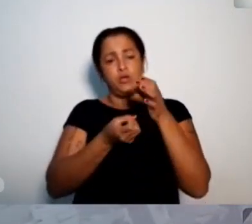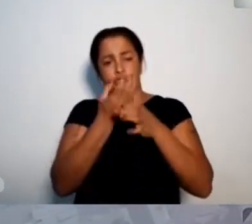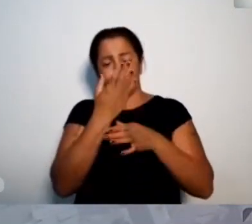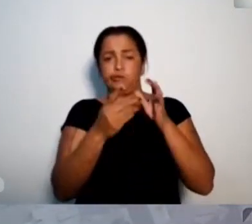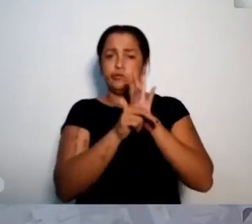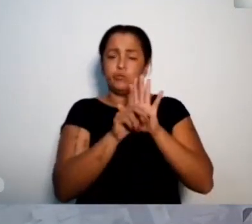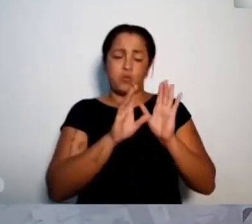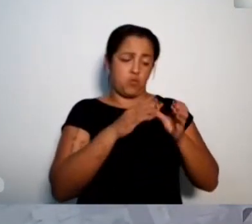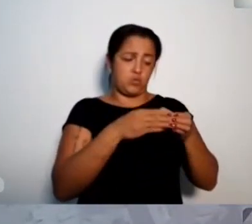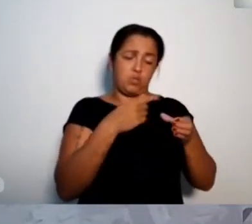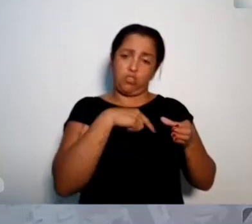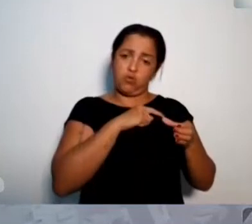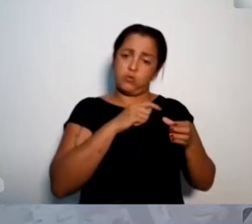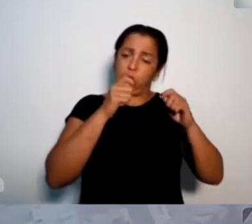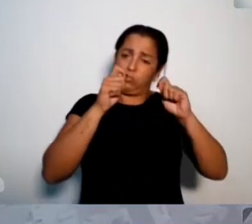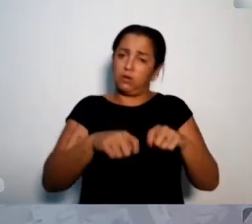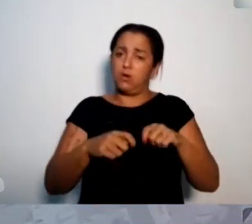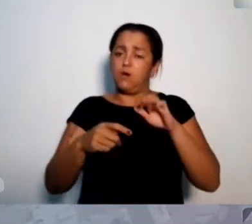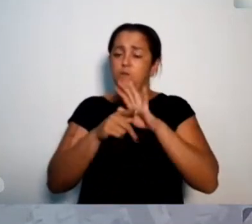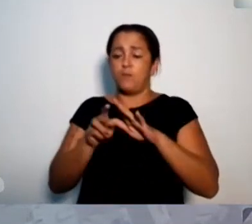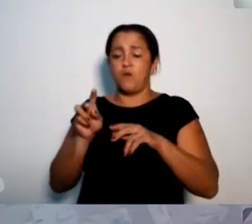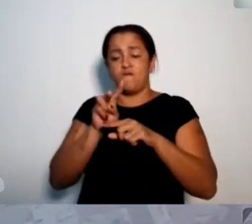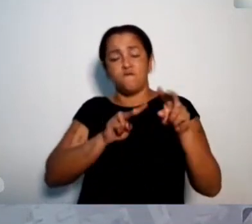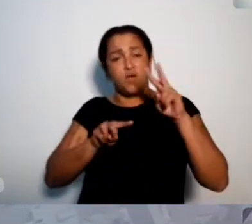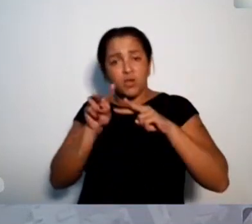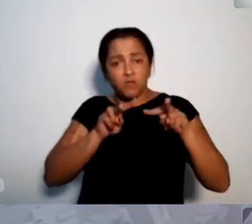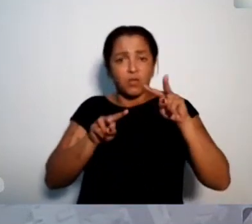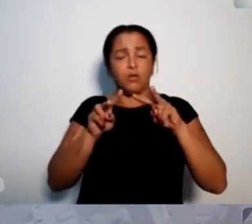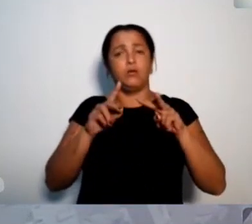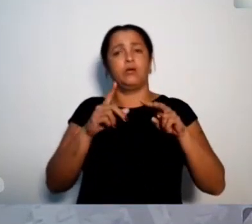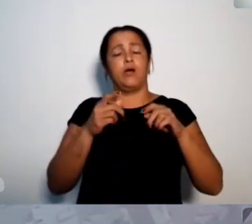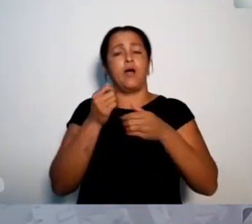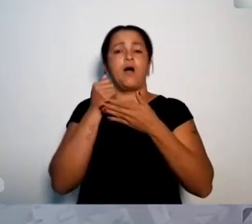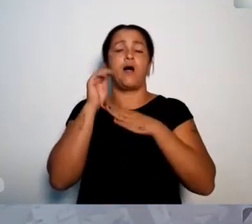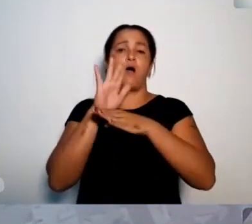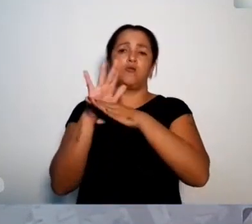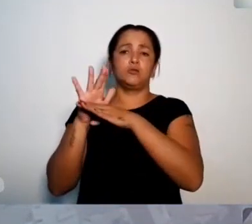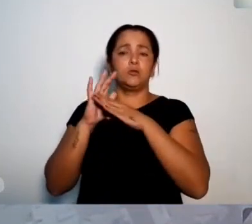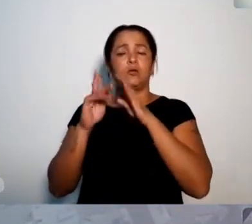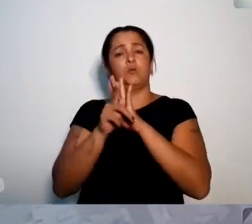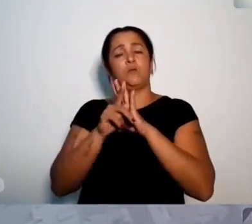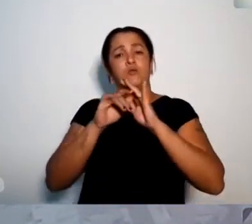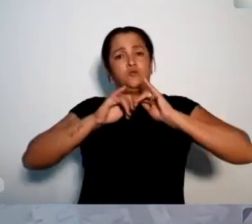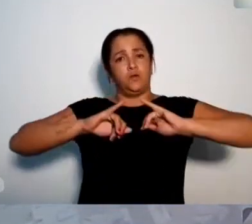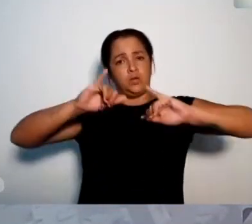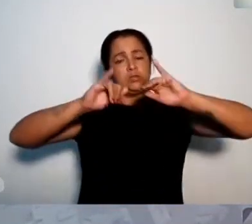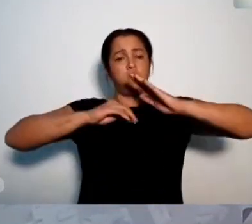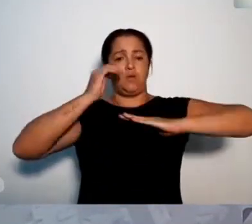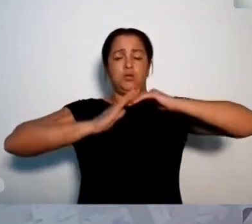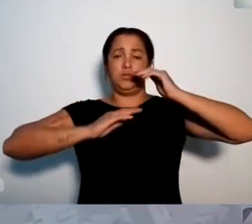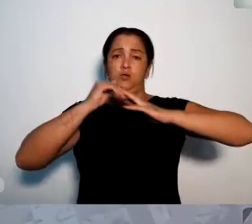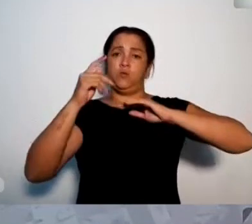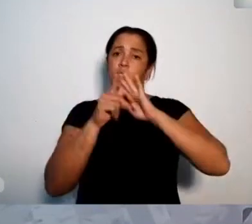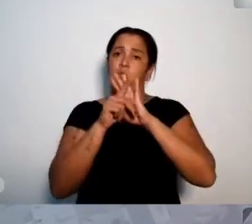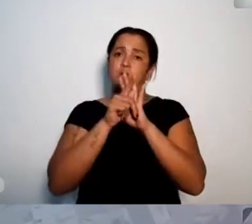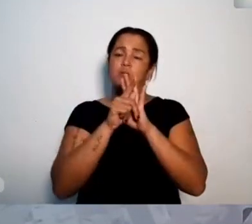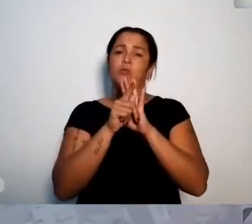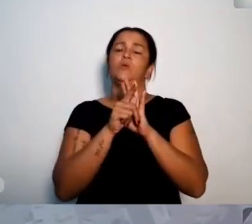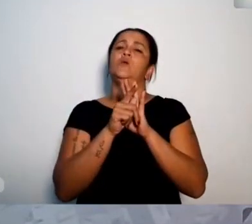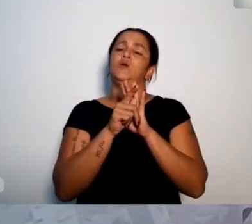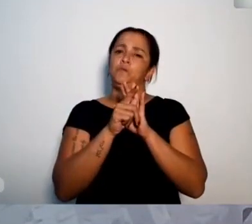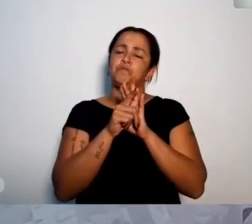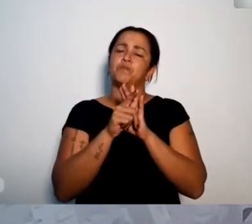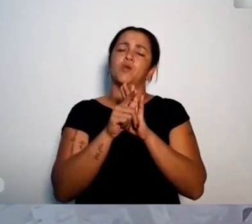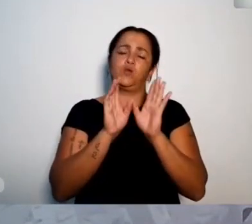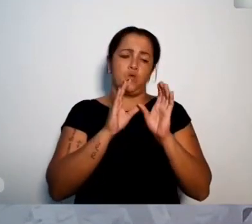possa verificar e auxiliar na divulgação das ações desse conselho, e se entendermos que desse jeito não